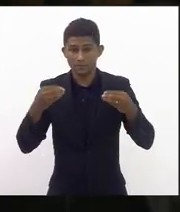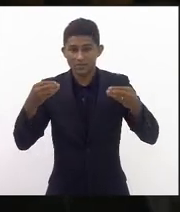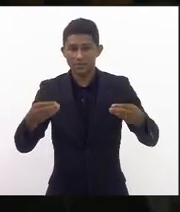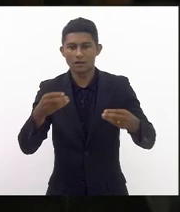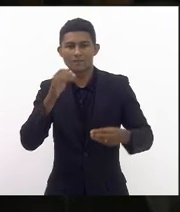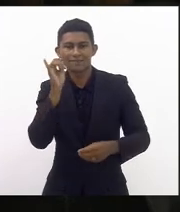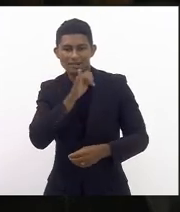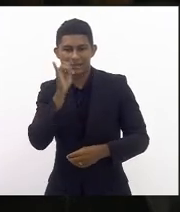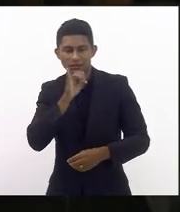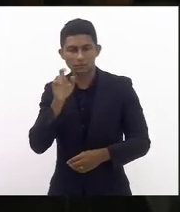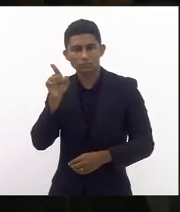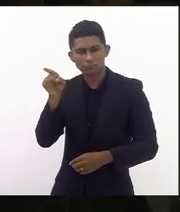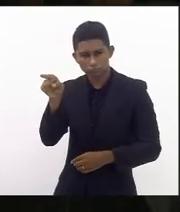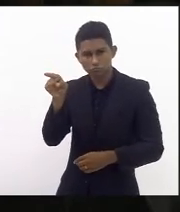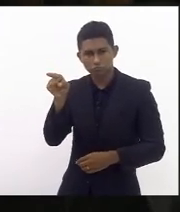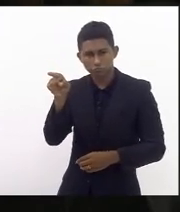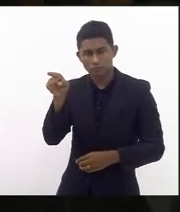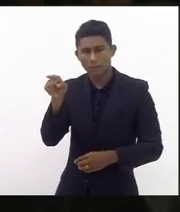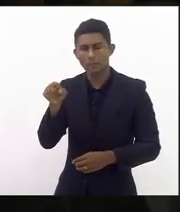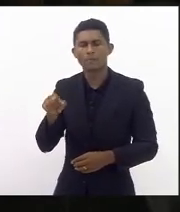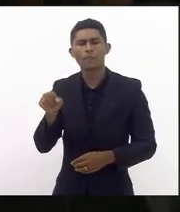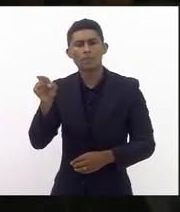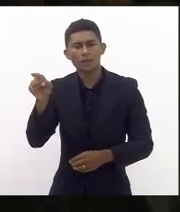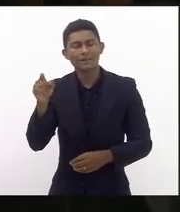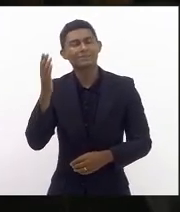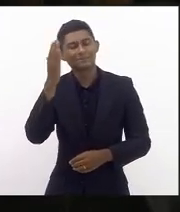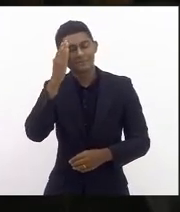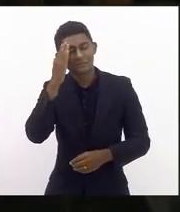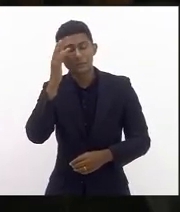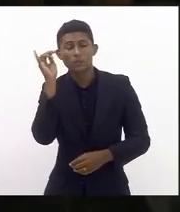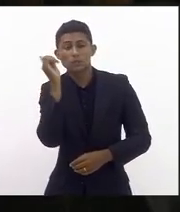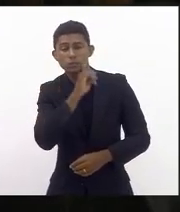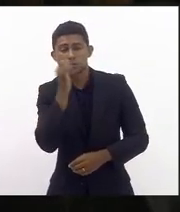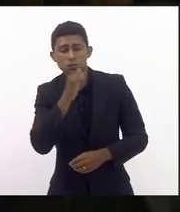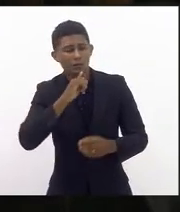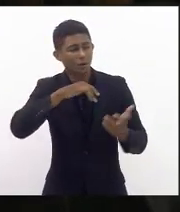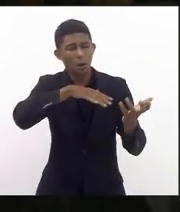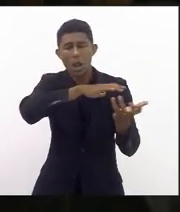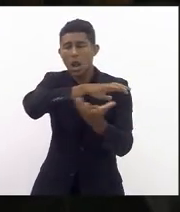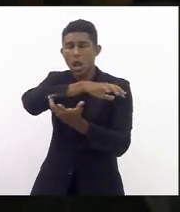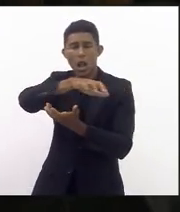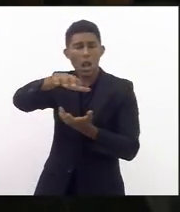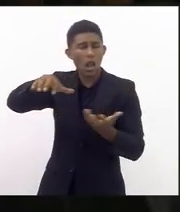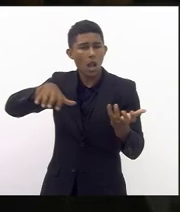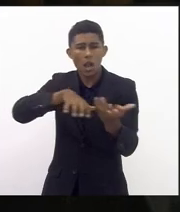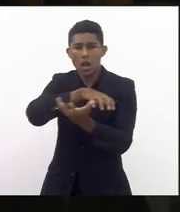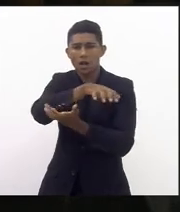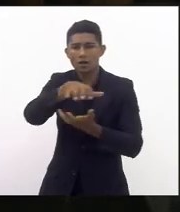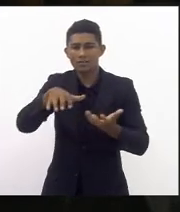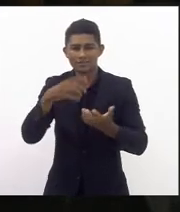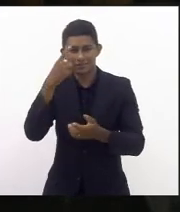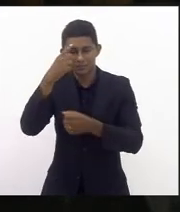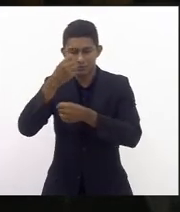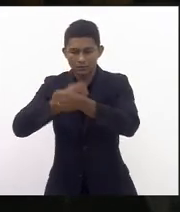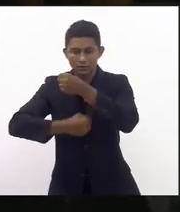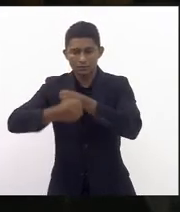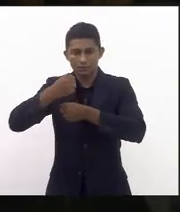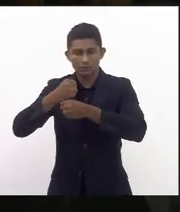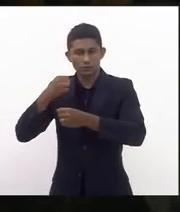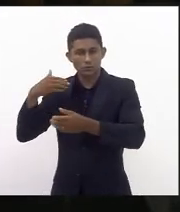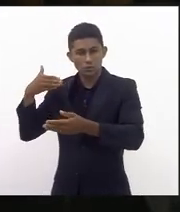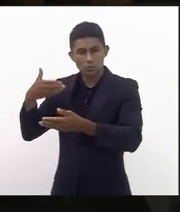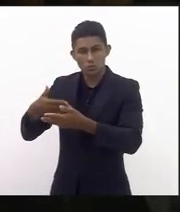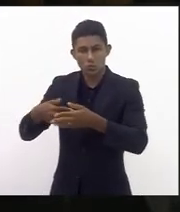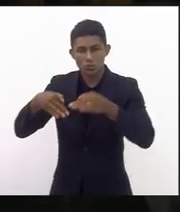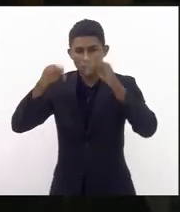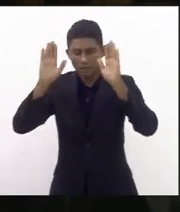tendo em vista a crise energética que estava instalada até o final do ano passado, e que vai se